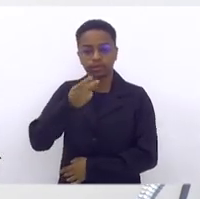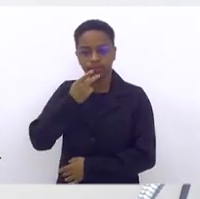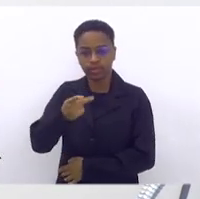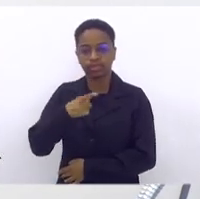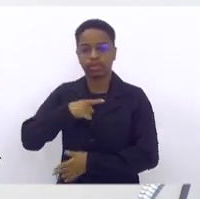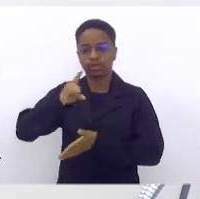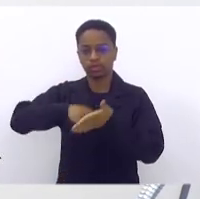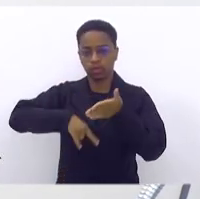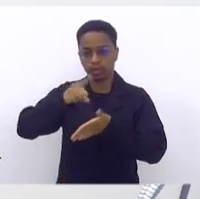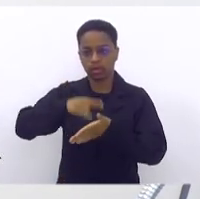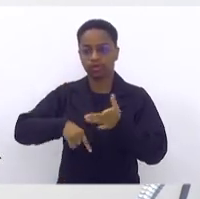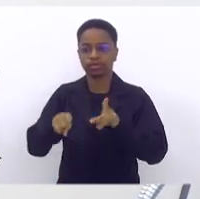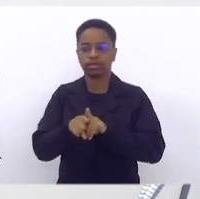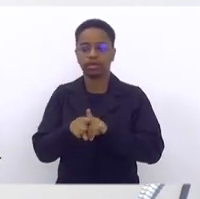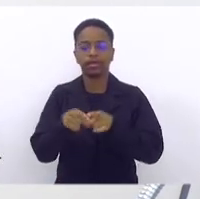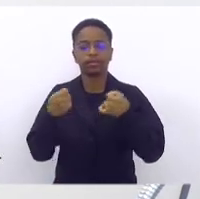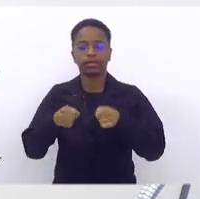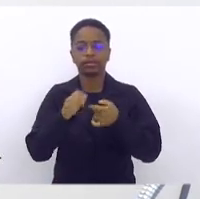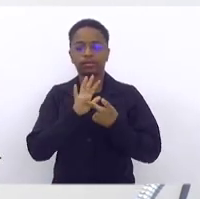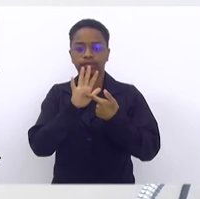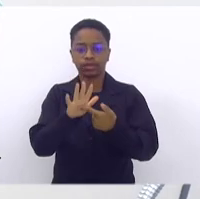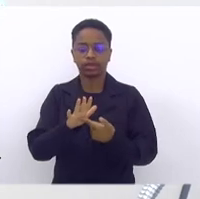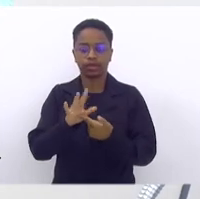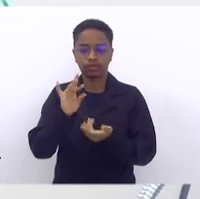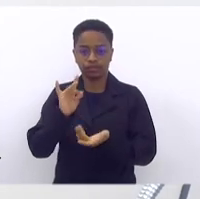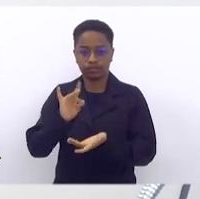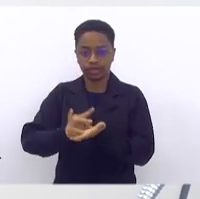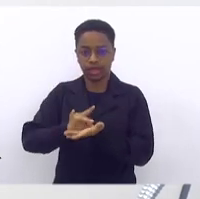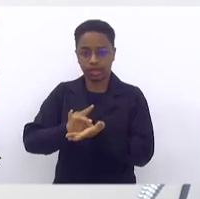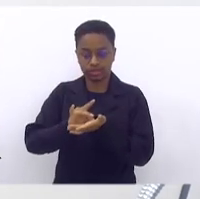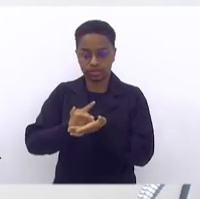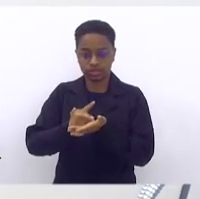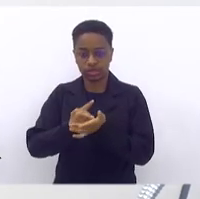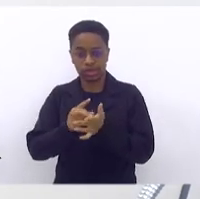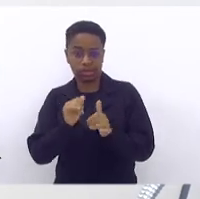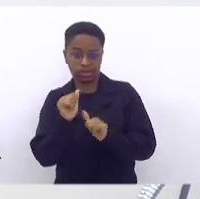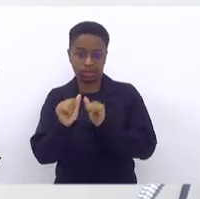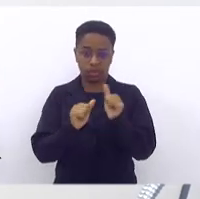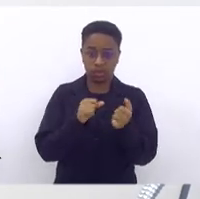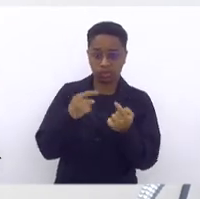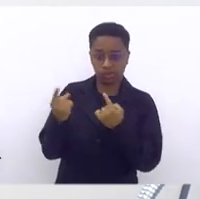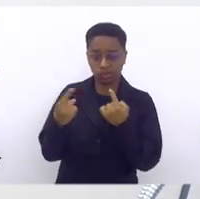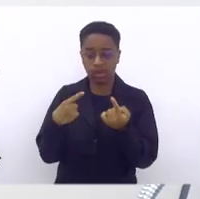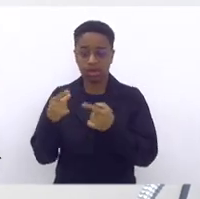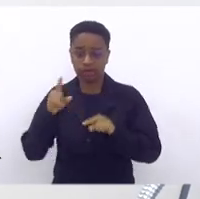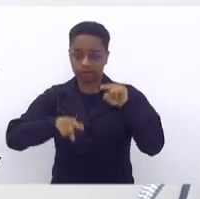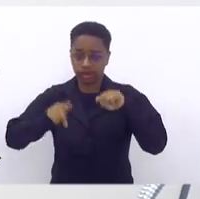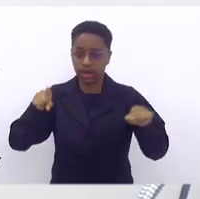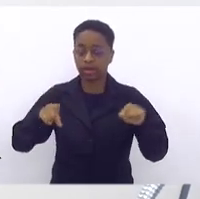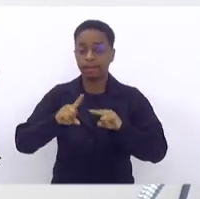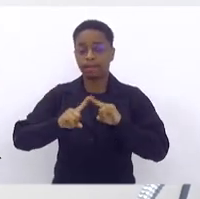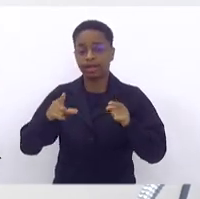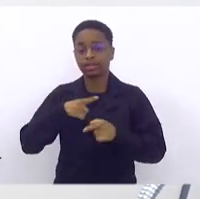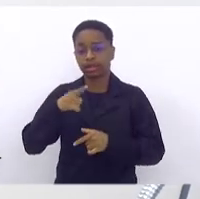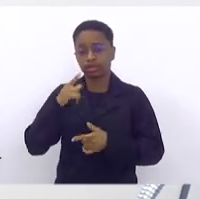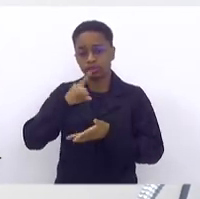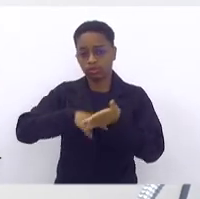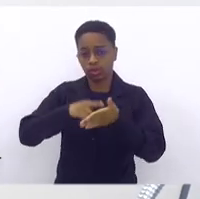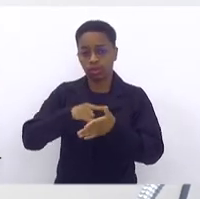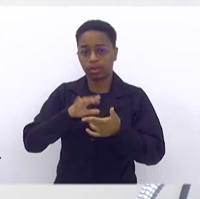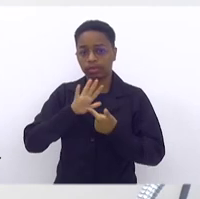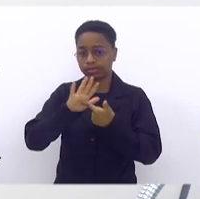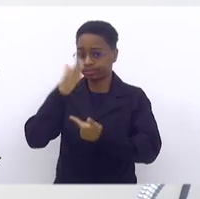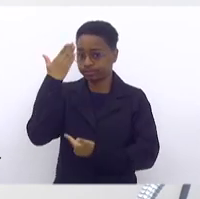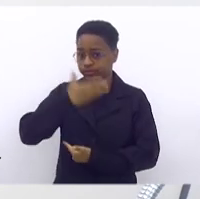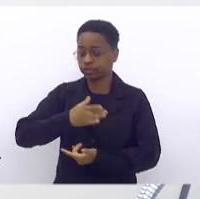não pode deixar dizer que a verdade é relativa, senão cada um vai usar a sua, a gente não vai poder trabalhar. Existem documentos que comprovam a verdade. Então, assim, eu só